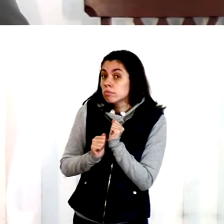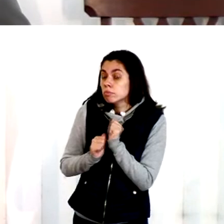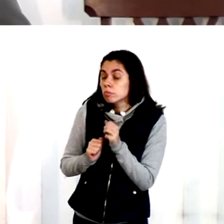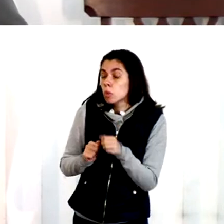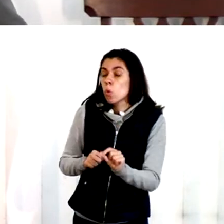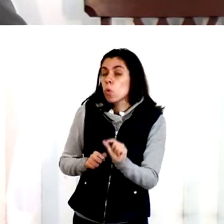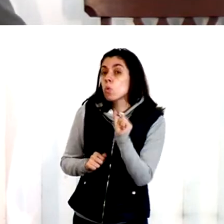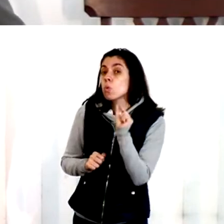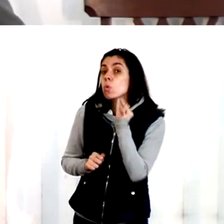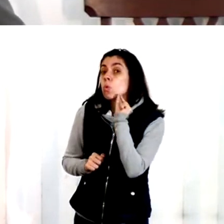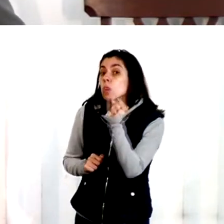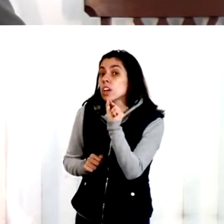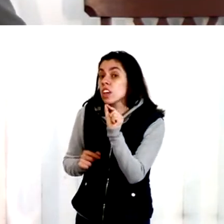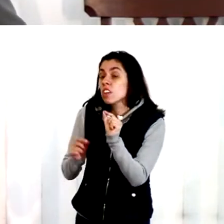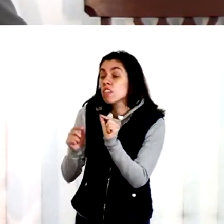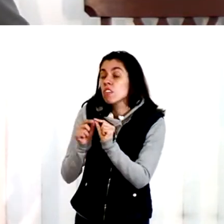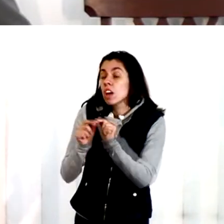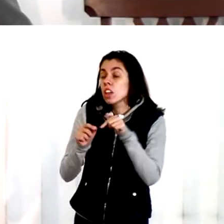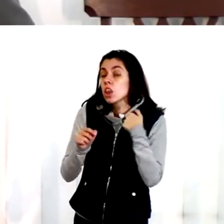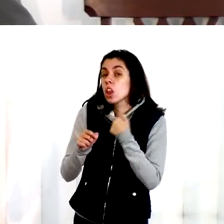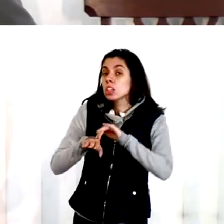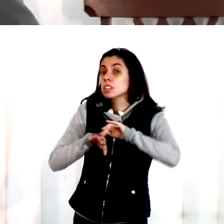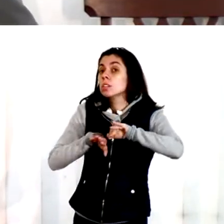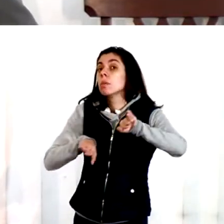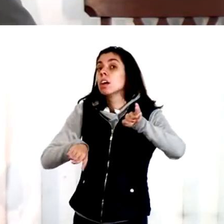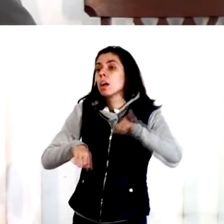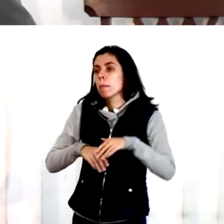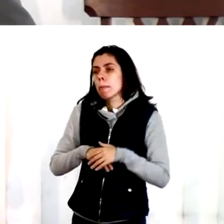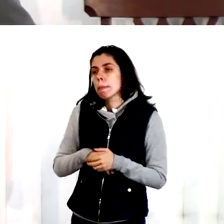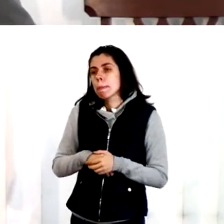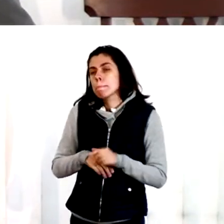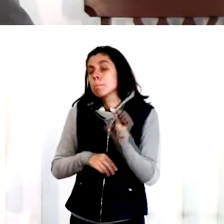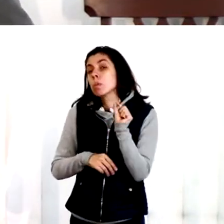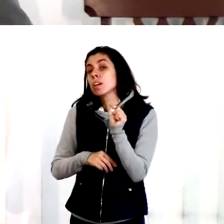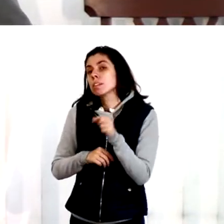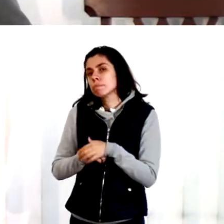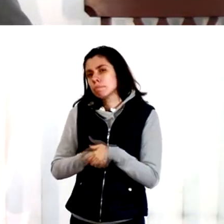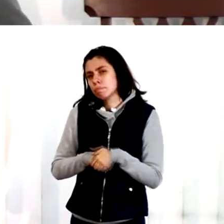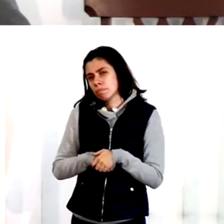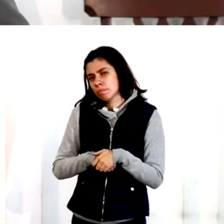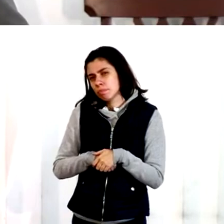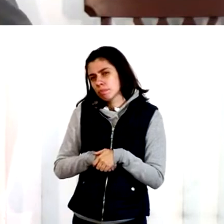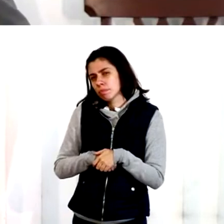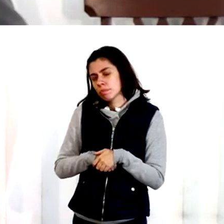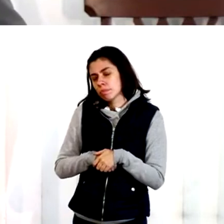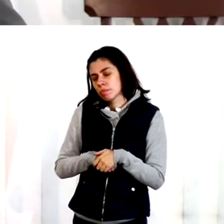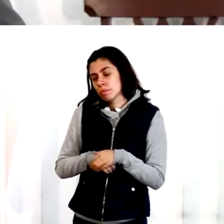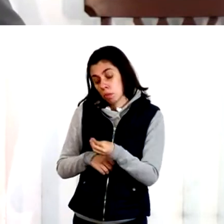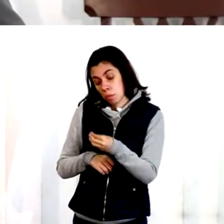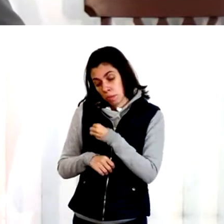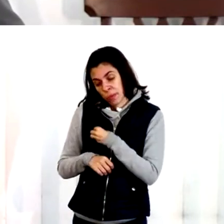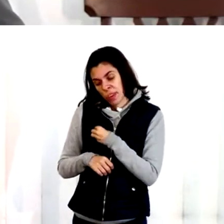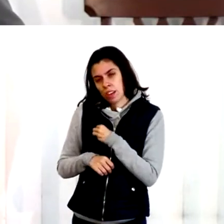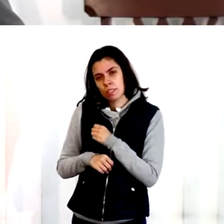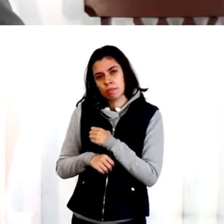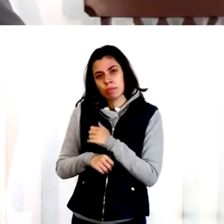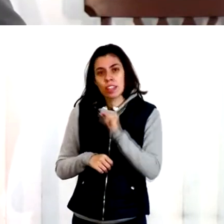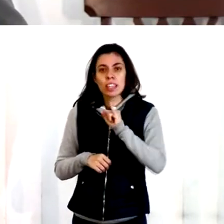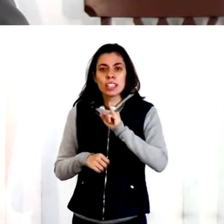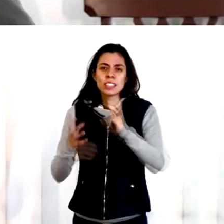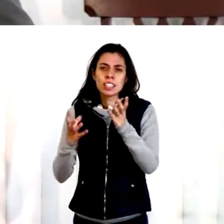faz separação entre nós e Deus. E não tem como querer a aproximação sem confissão de